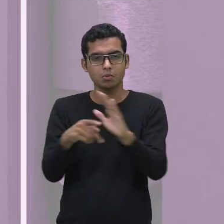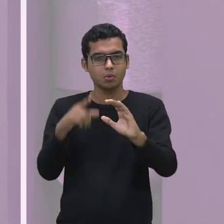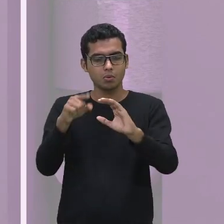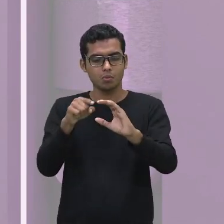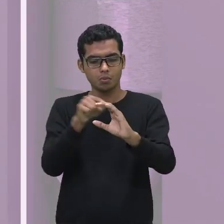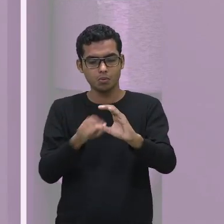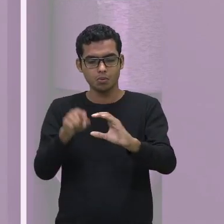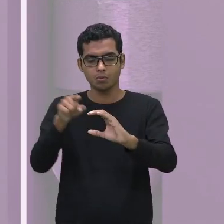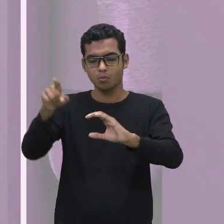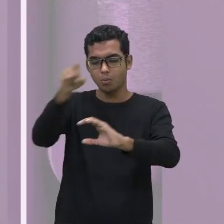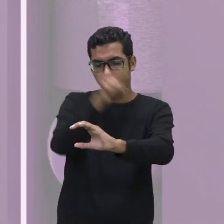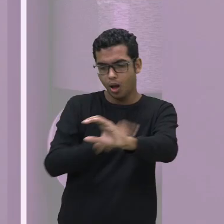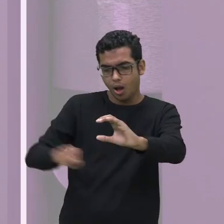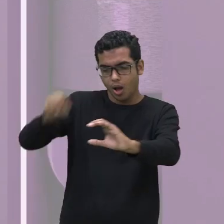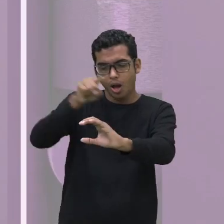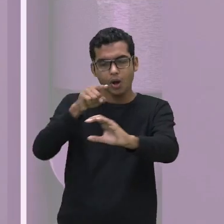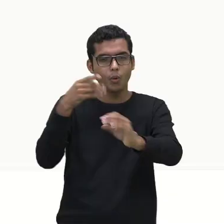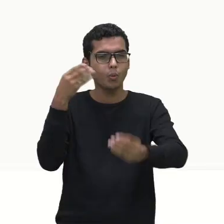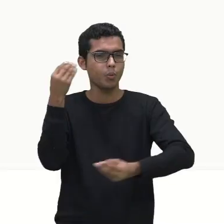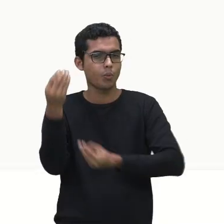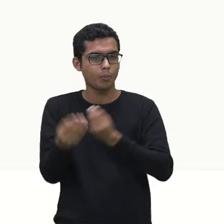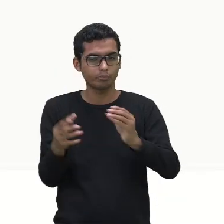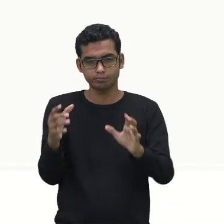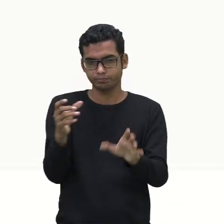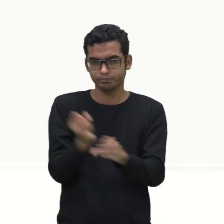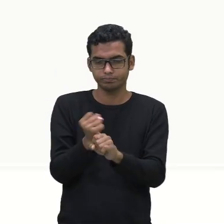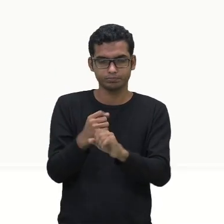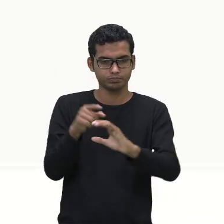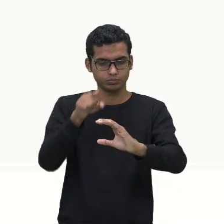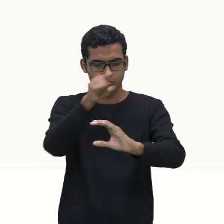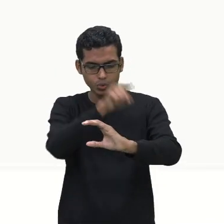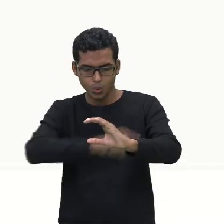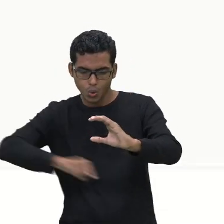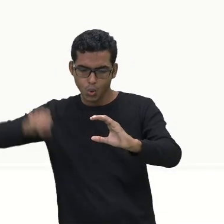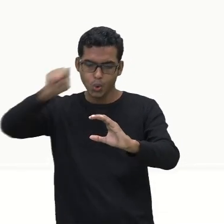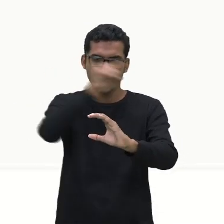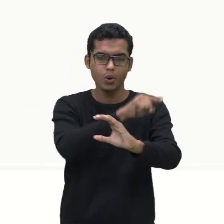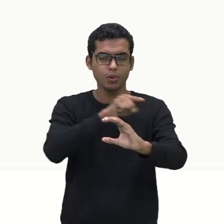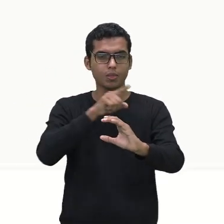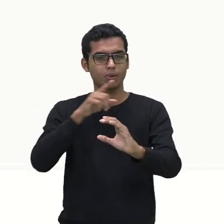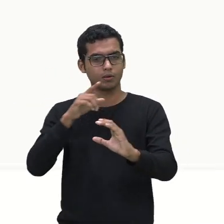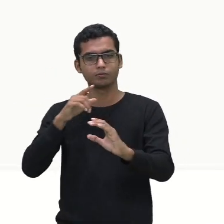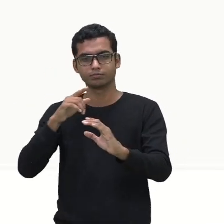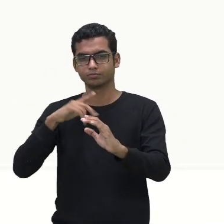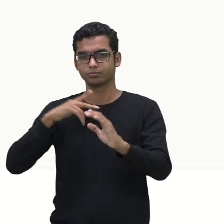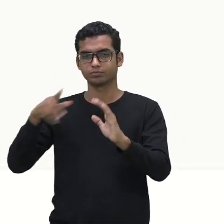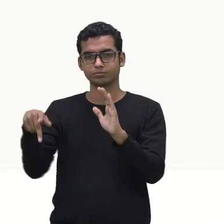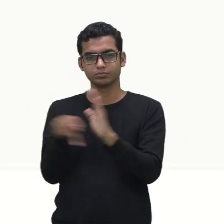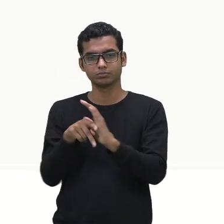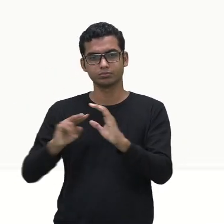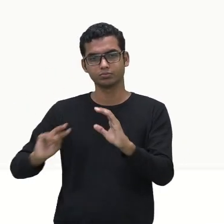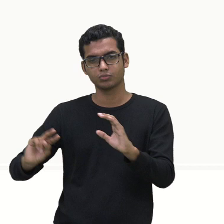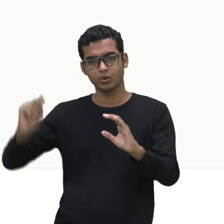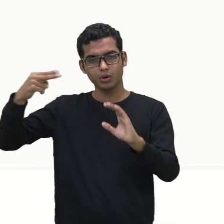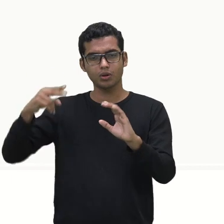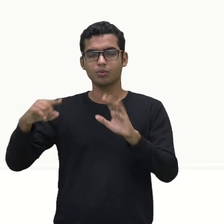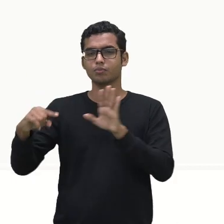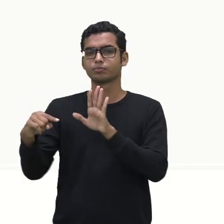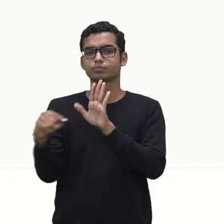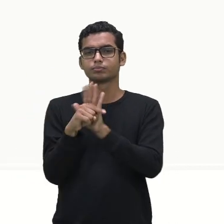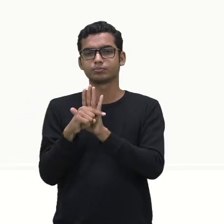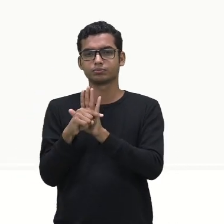isso, tá bom? Pega ali a medida do raio do círculo maior, eleva ao quadrado,